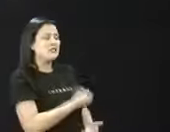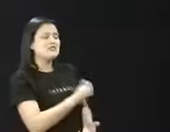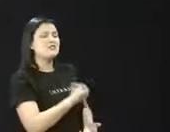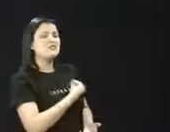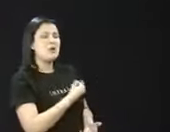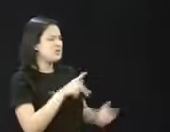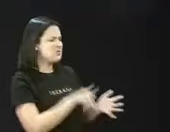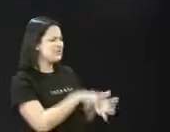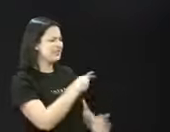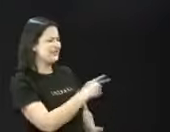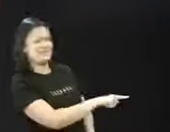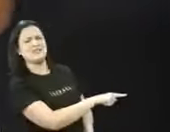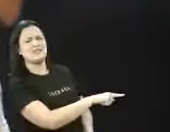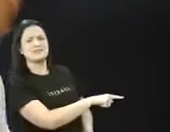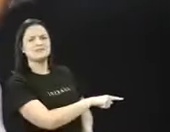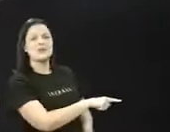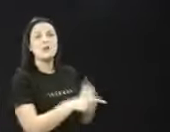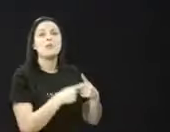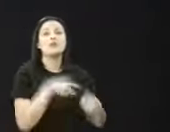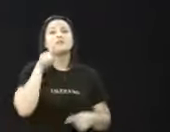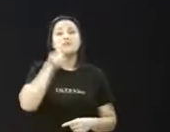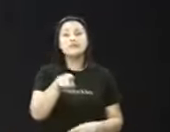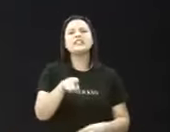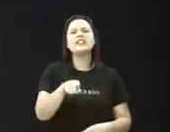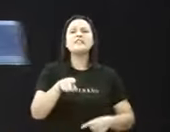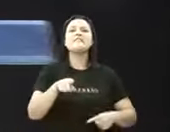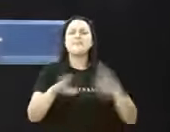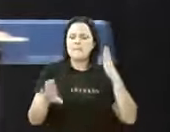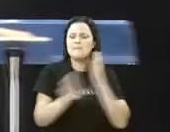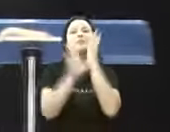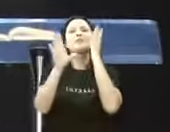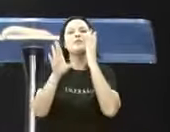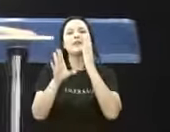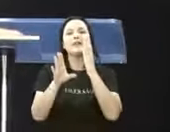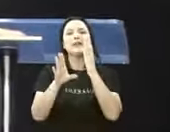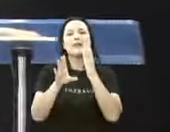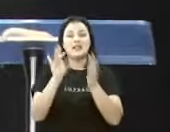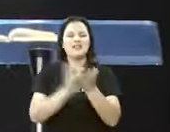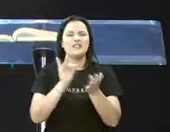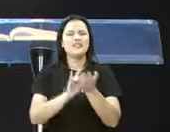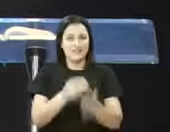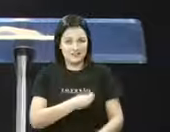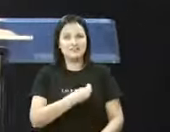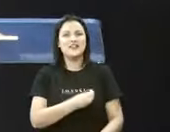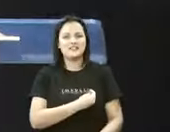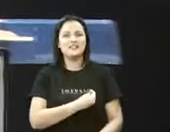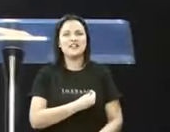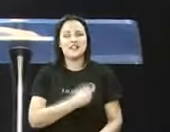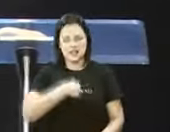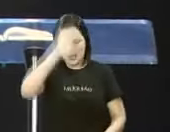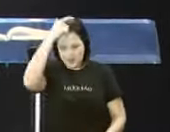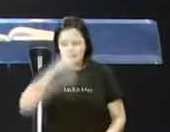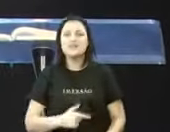porque você vai descobrir que a maior beleza da vida é encontrar satisfação em ser quem Deus nos chamou para ser, gostando os outros ou